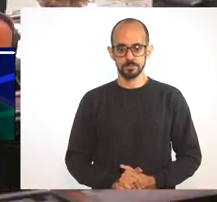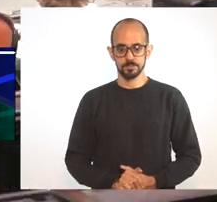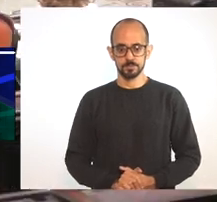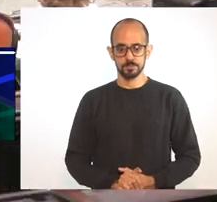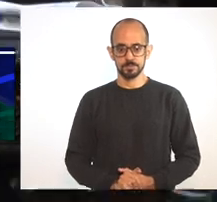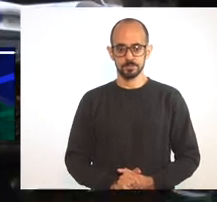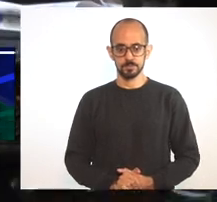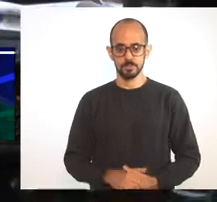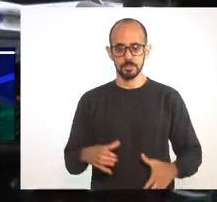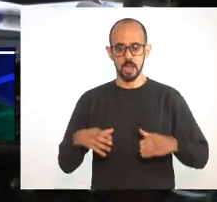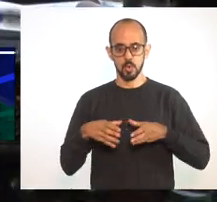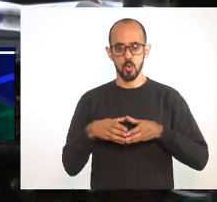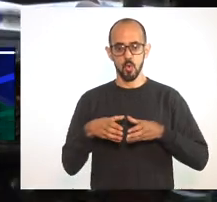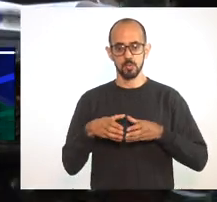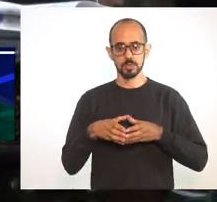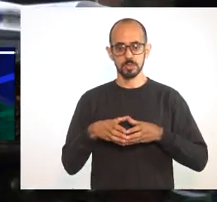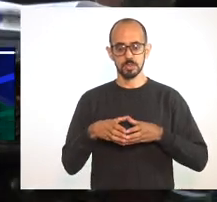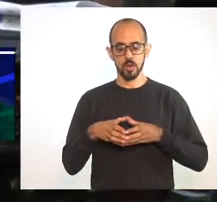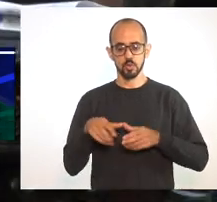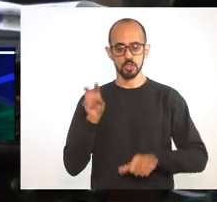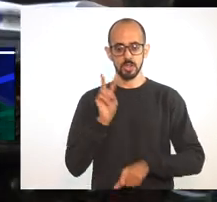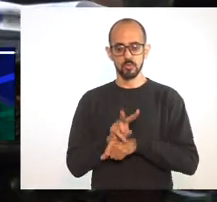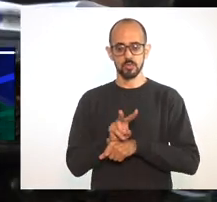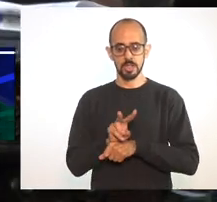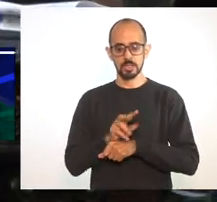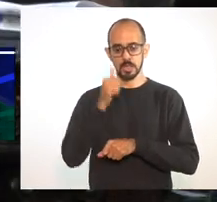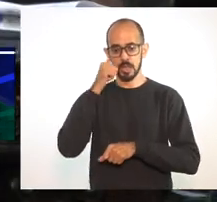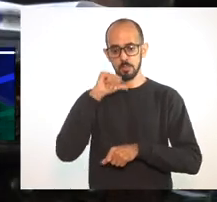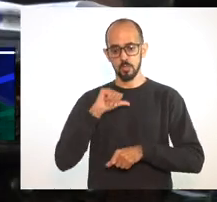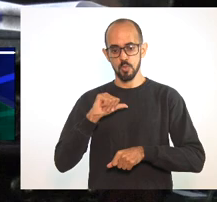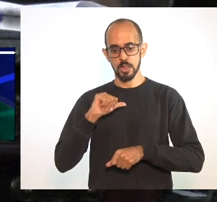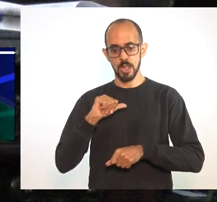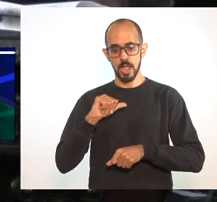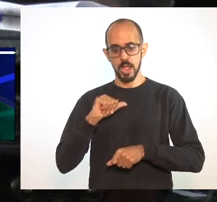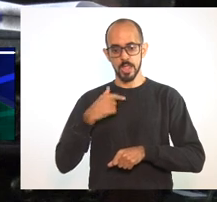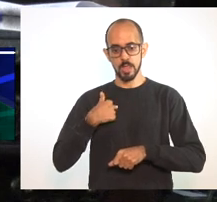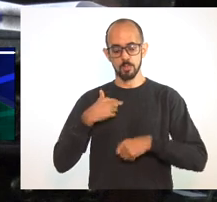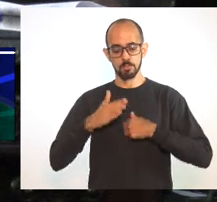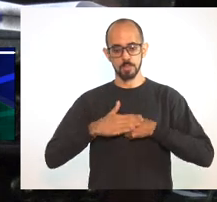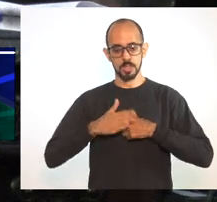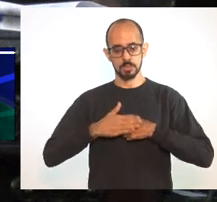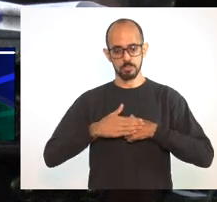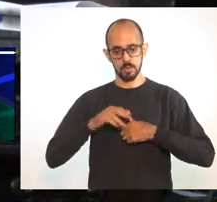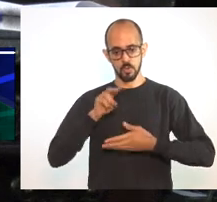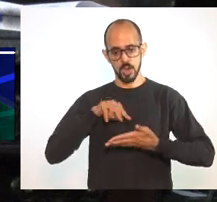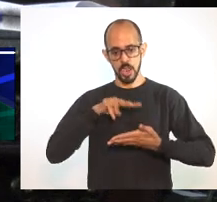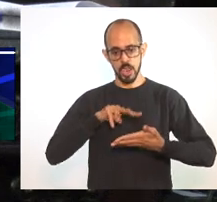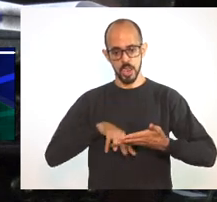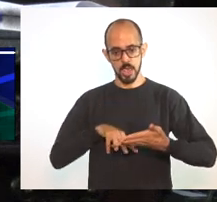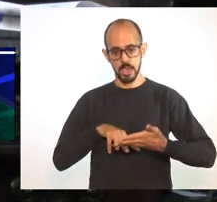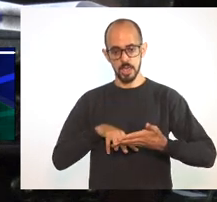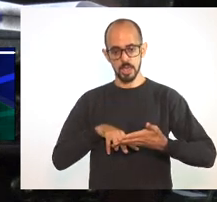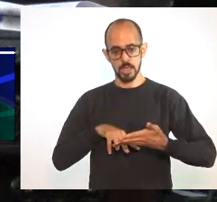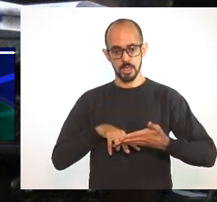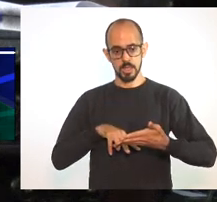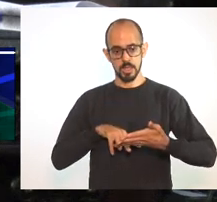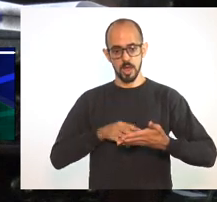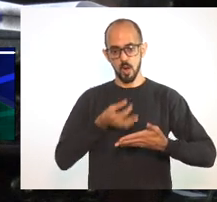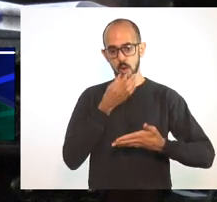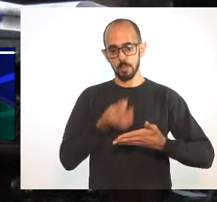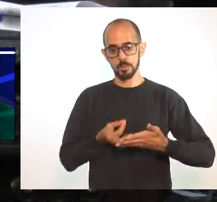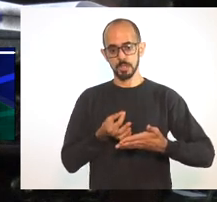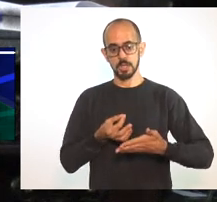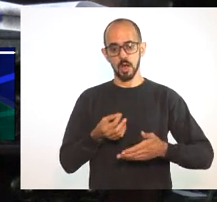Pela Comissão de Defesa dos Direitos da Mulher, eu vou dar o parecer. Parecer é